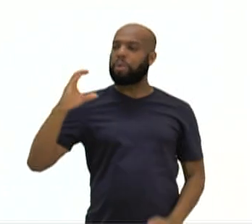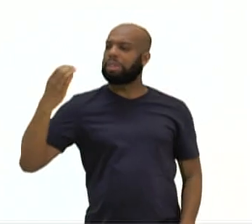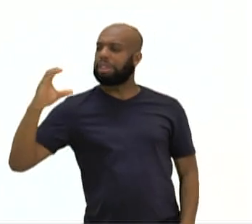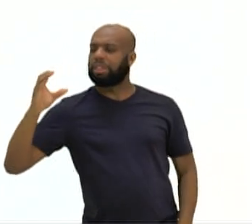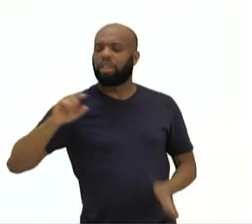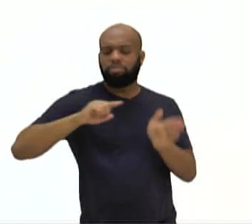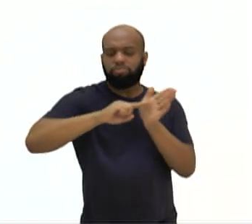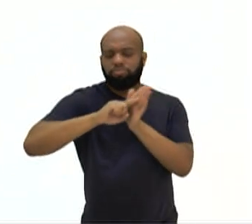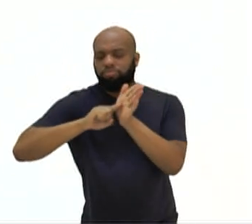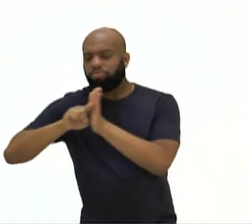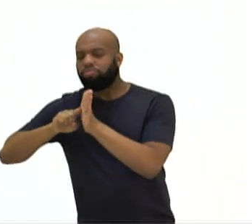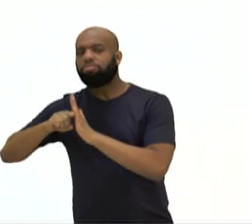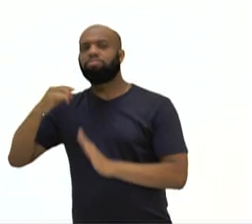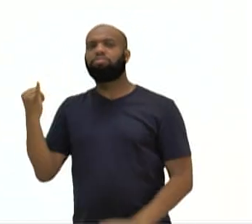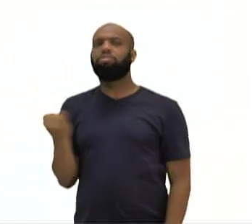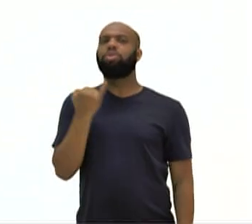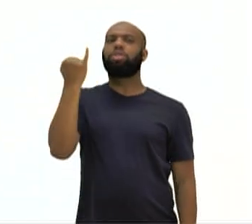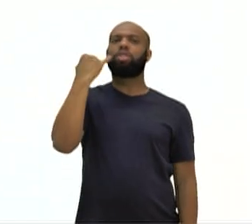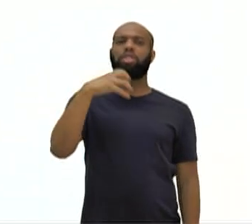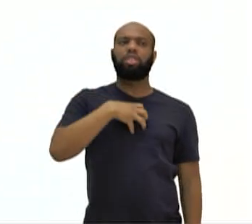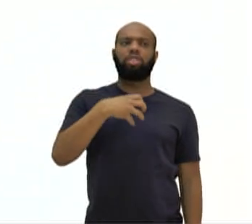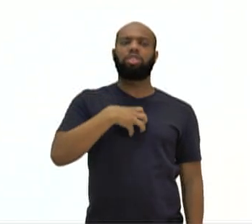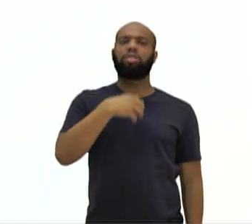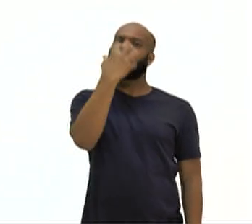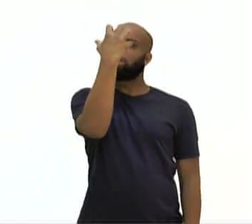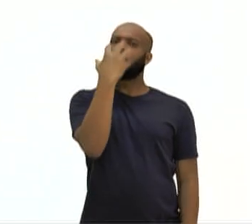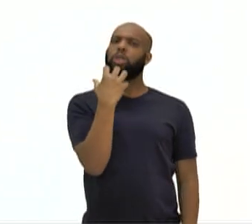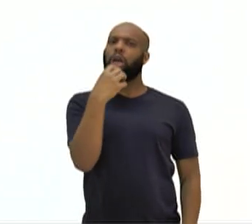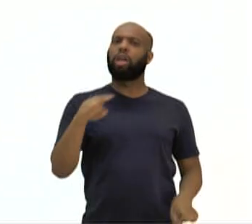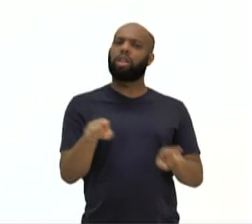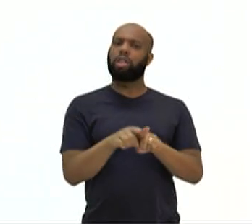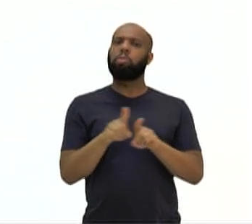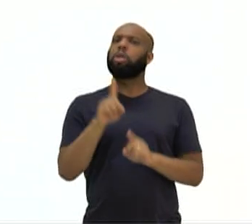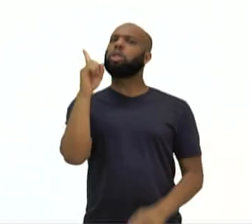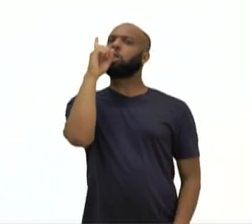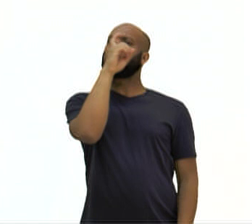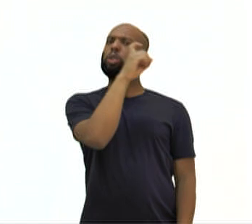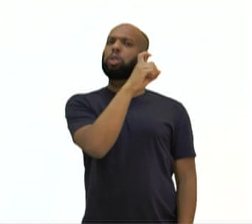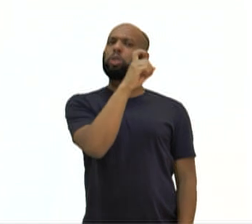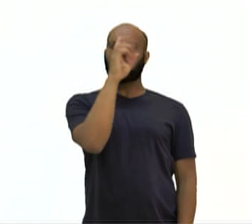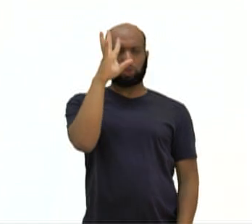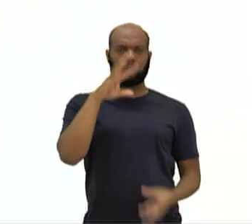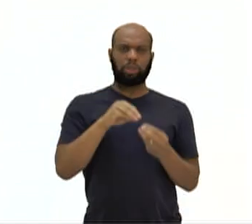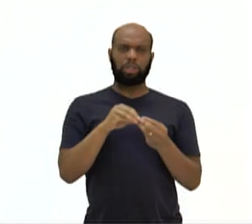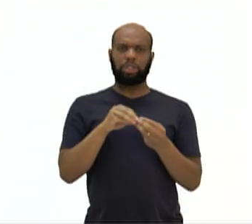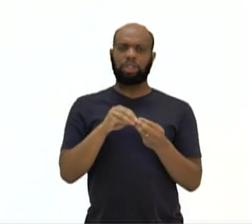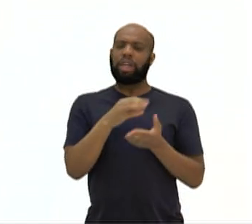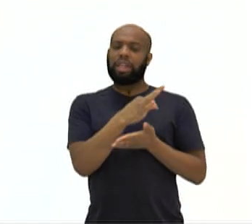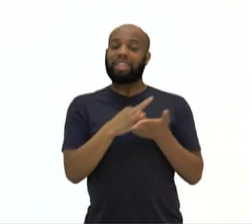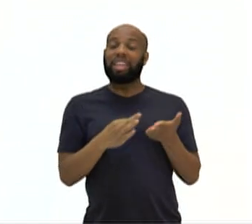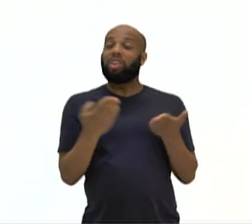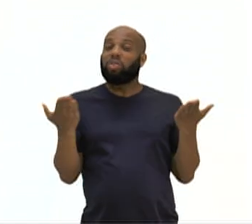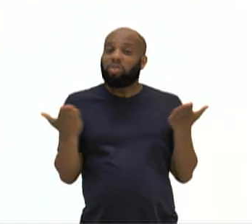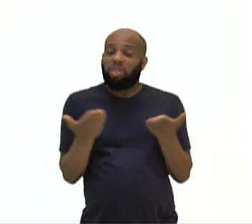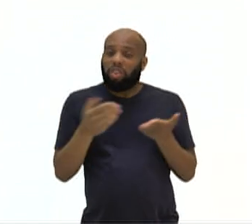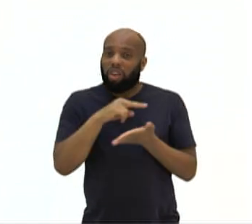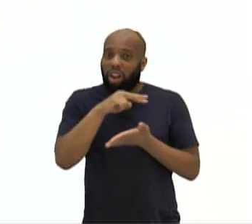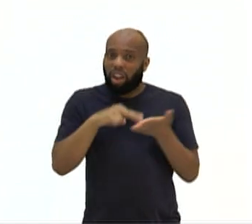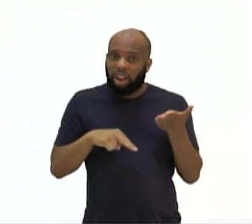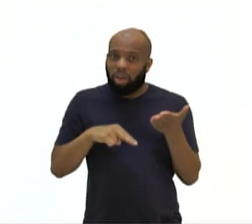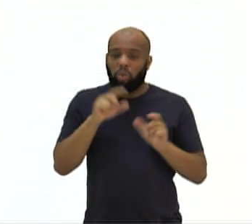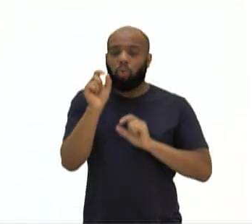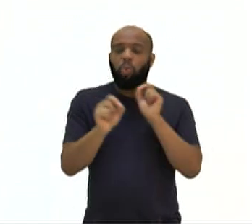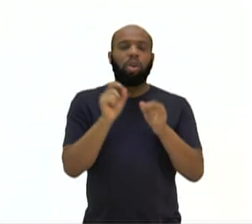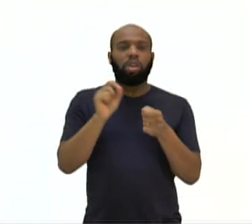científicos relevantes de forma séria e complexa. Esse texto que nós acabamos de ler, o que